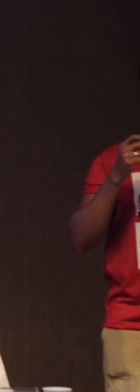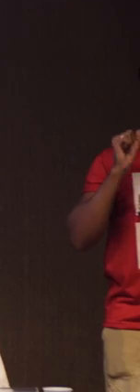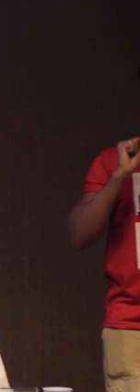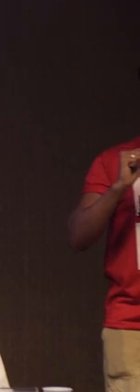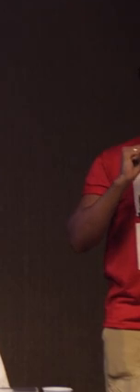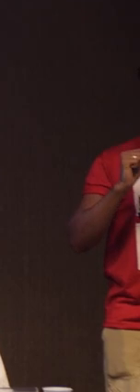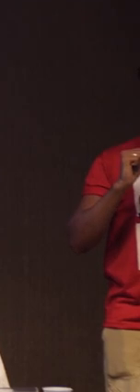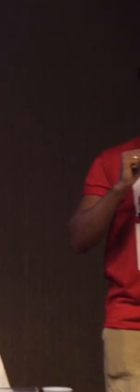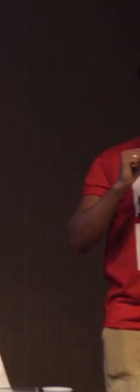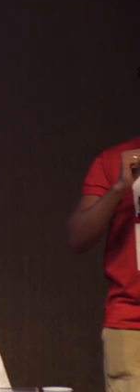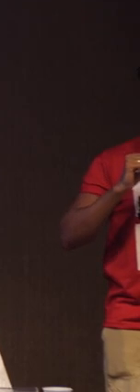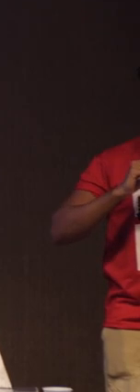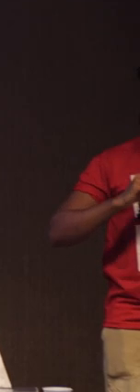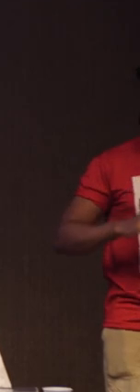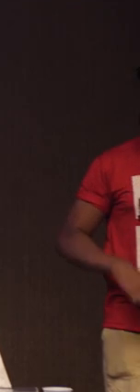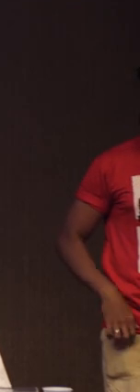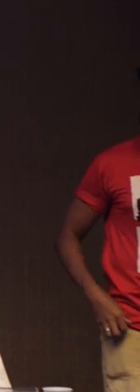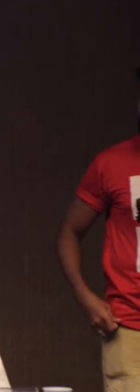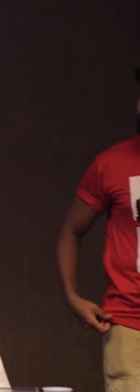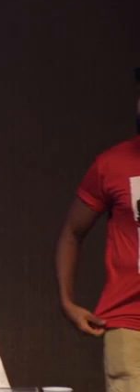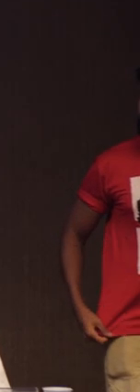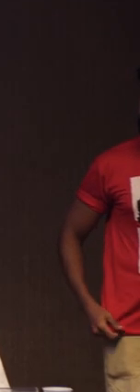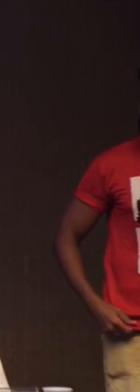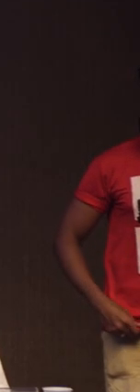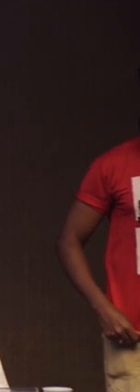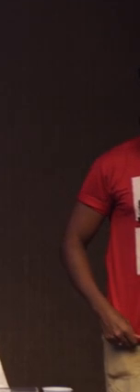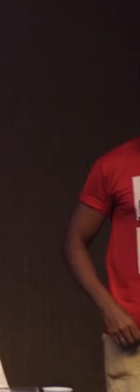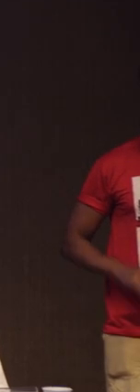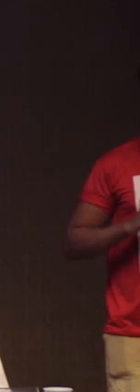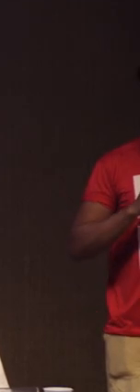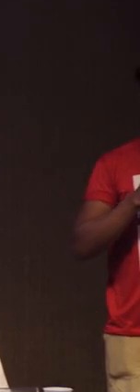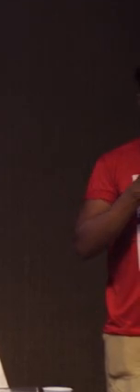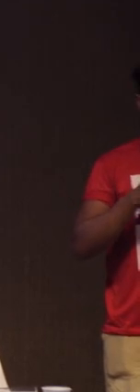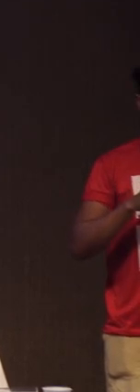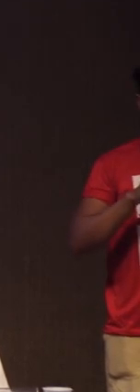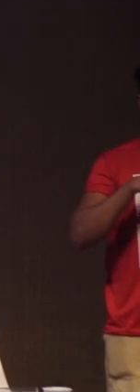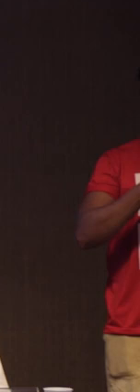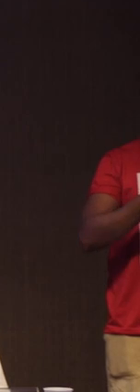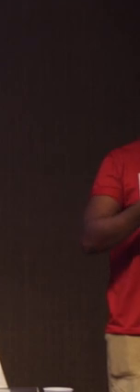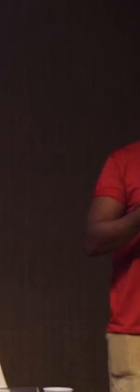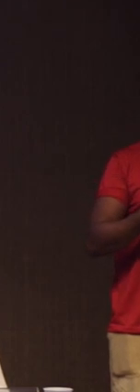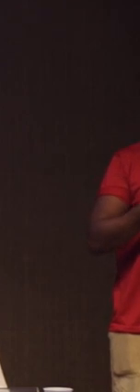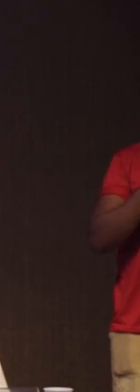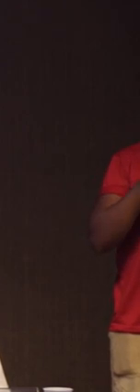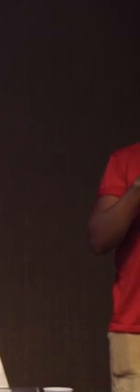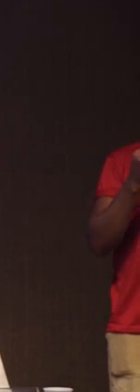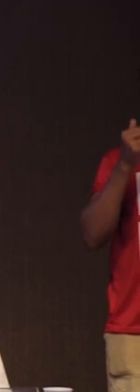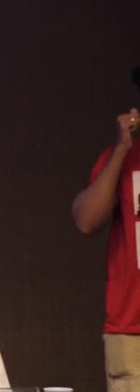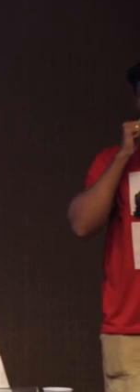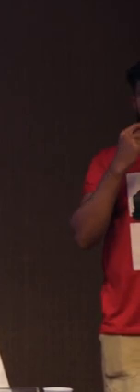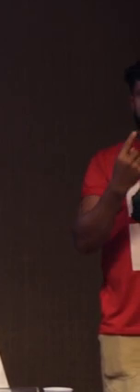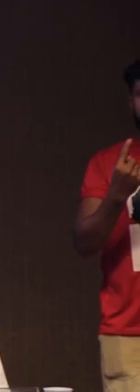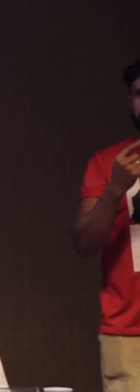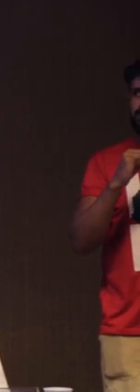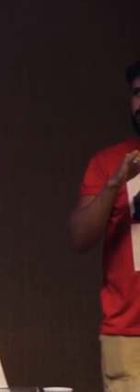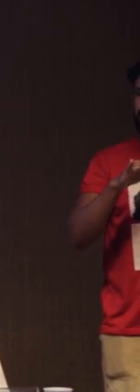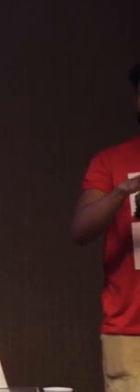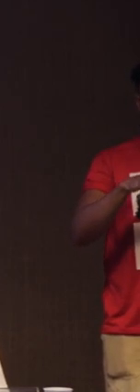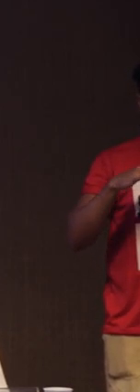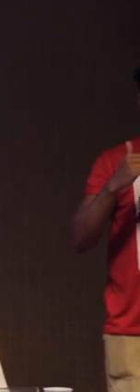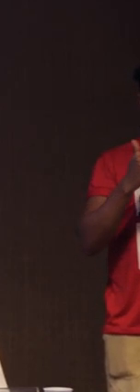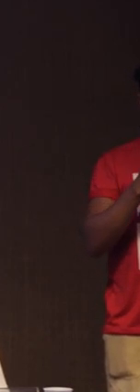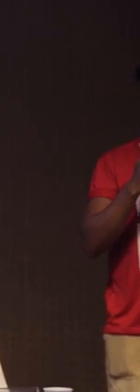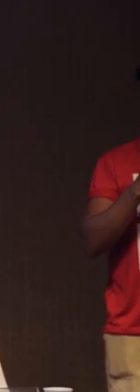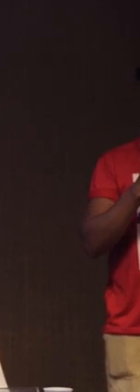ser? Se a plenária concordar, nós abrimos mais 2, uma de homem e uma de mulher. Se a plenária